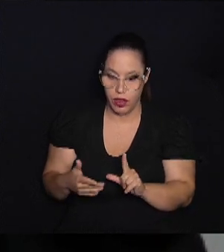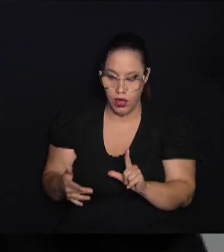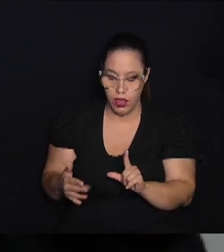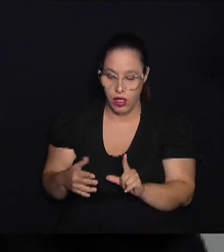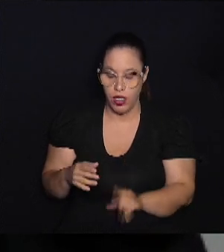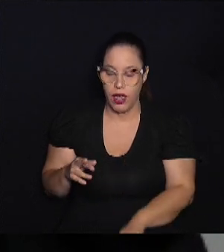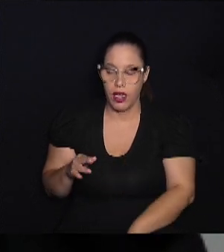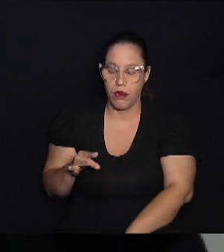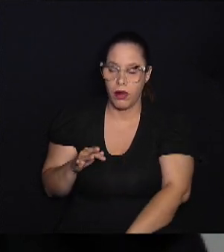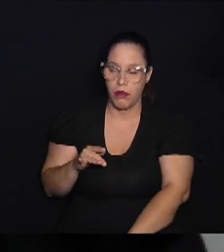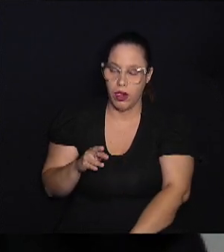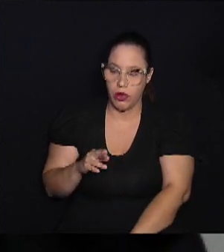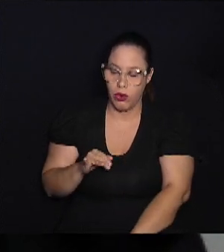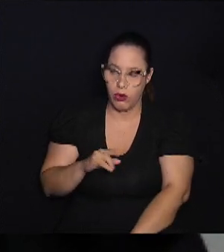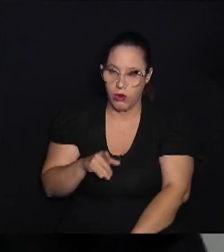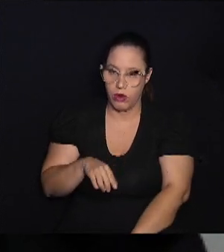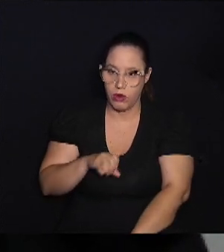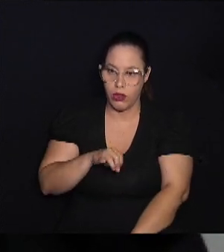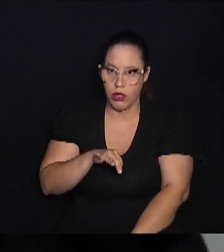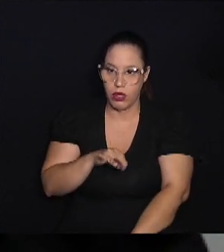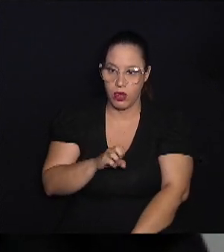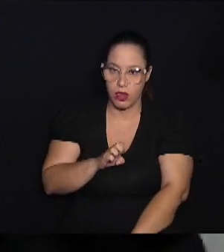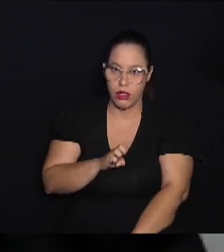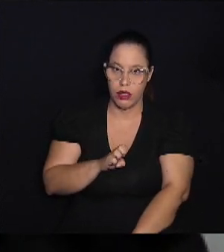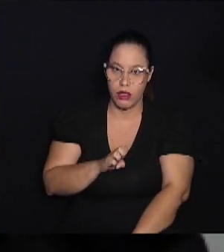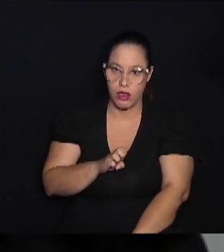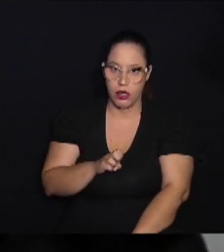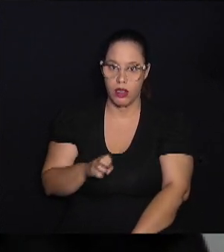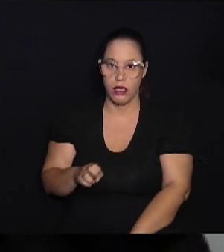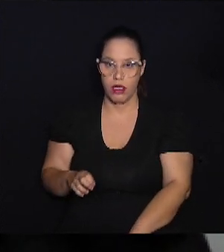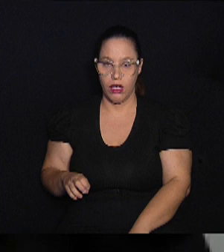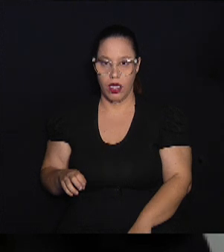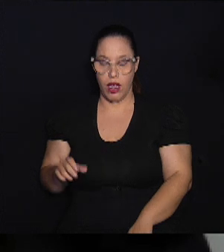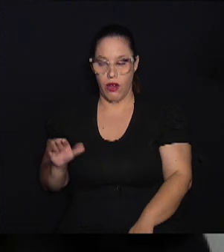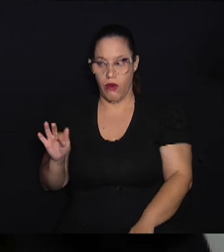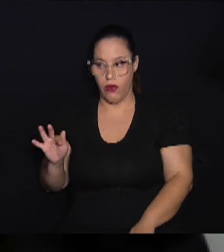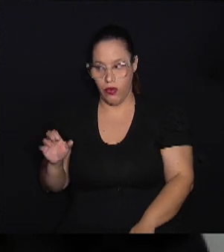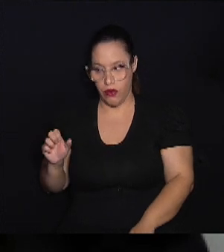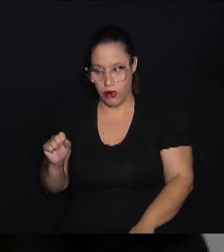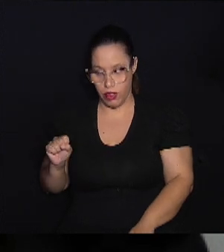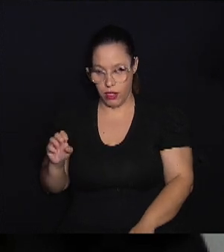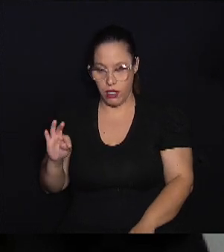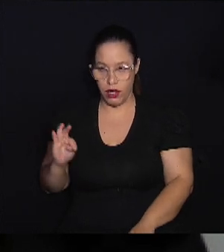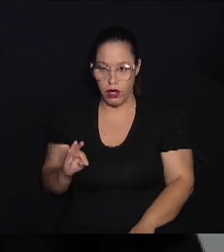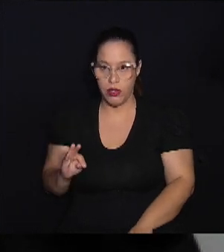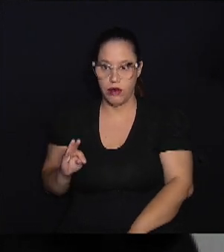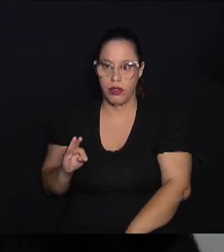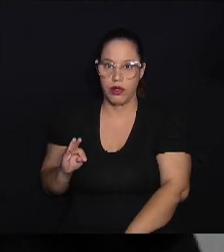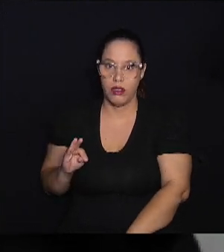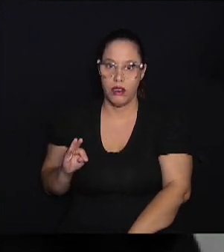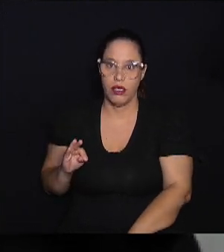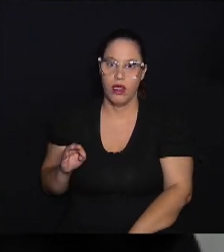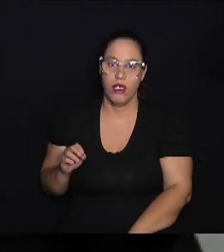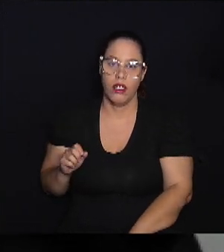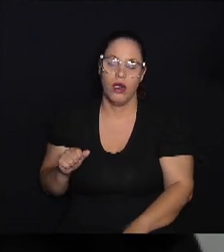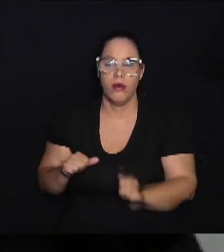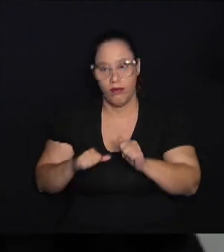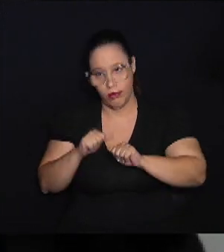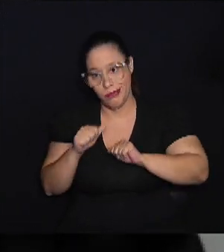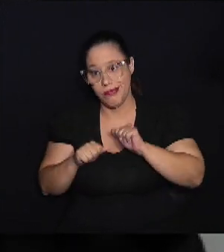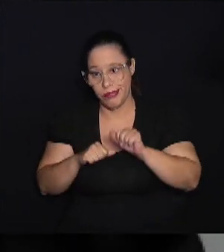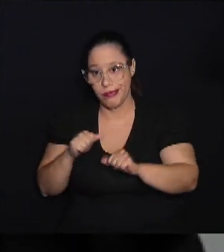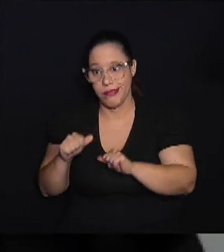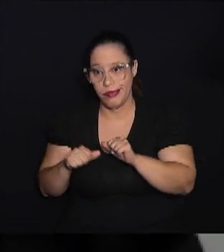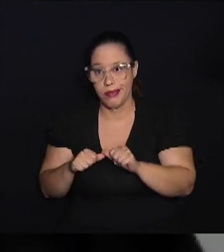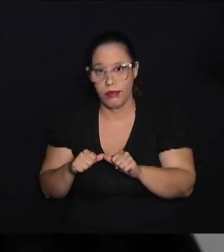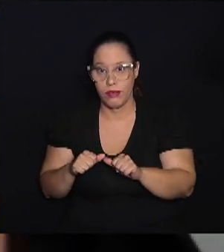muito importante que a gente entenda que o conceito de fast ele pode ser ressignificado, né?